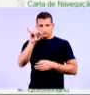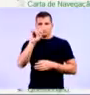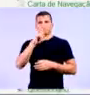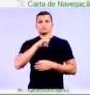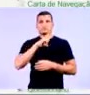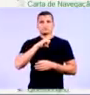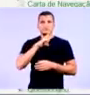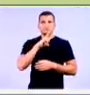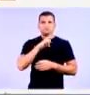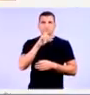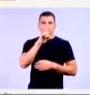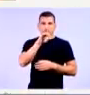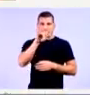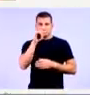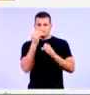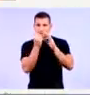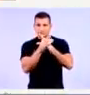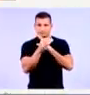arquivo, né?